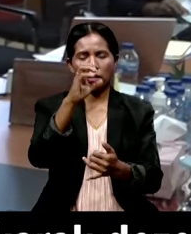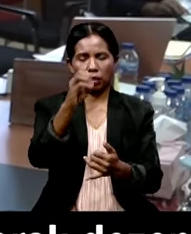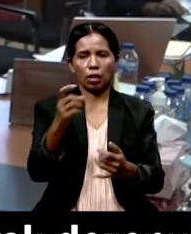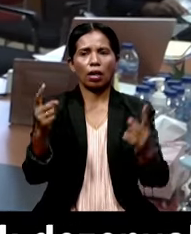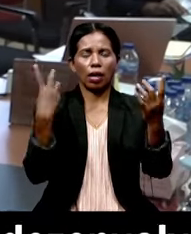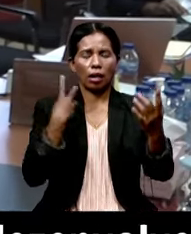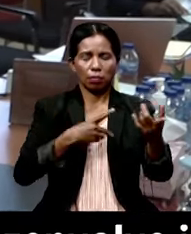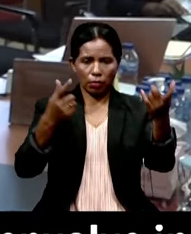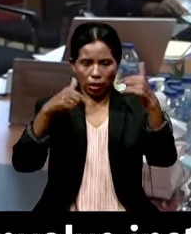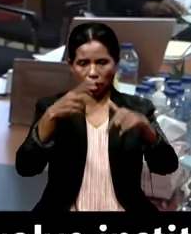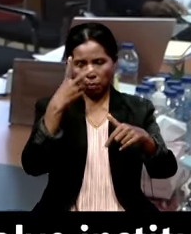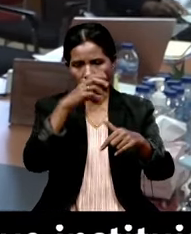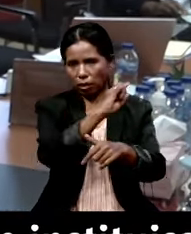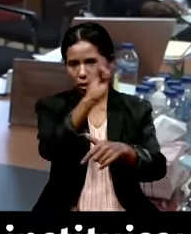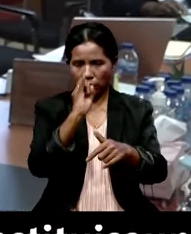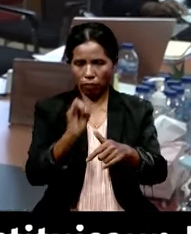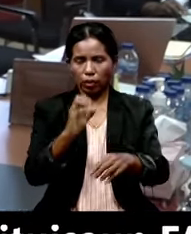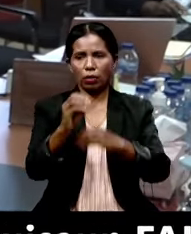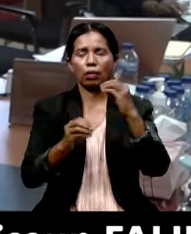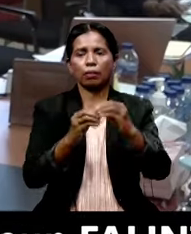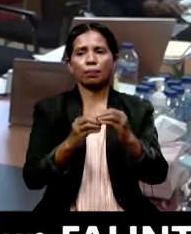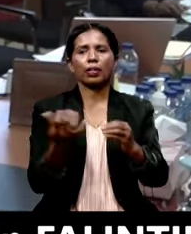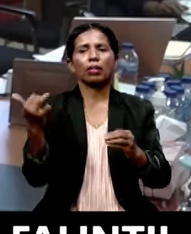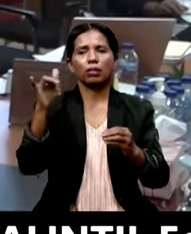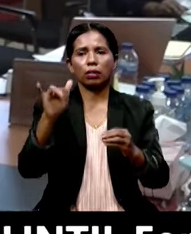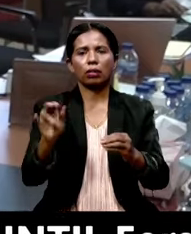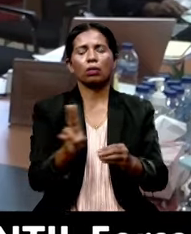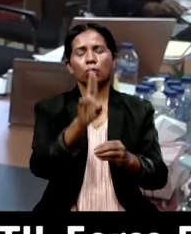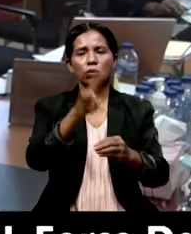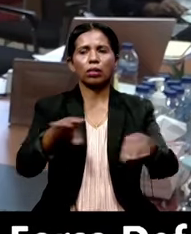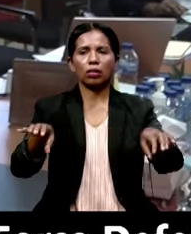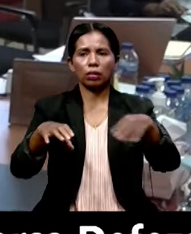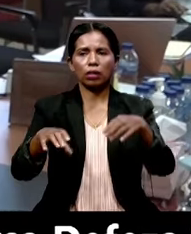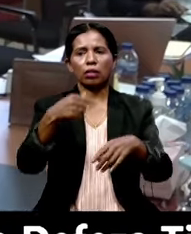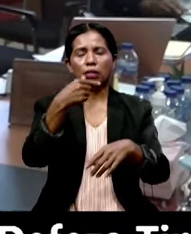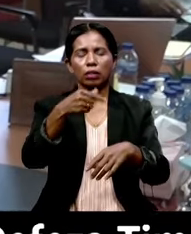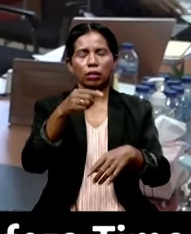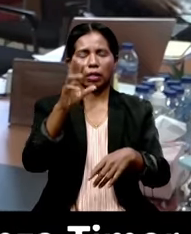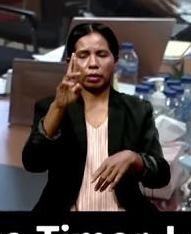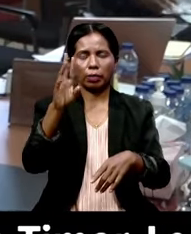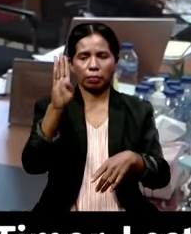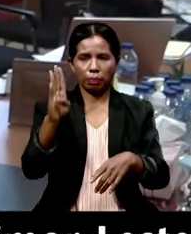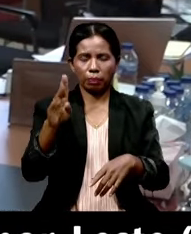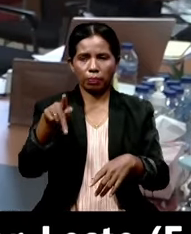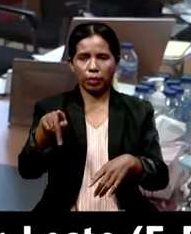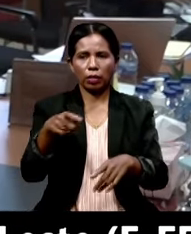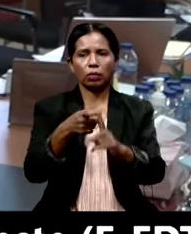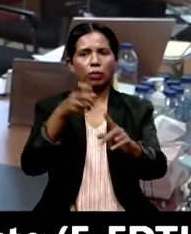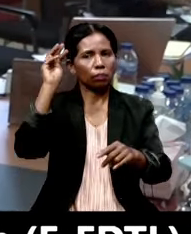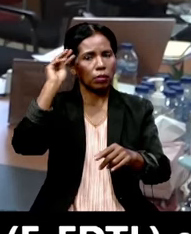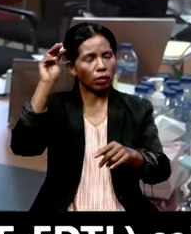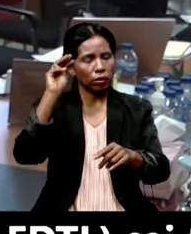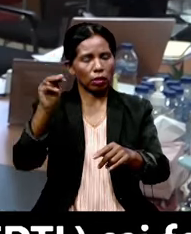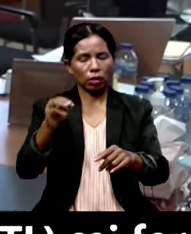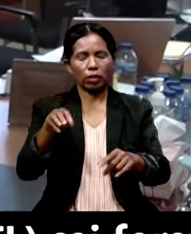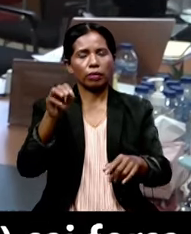toda direta, né, a minha identifica, catac, afinal, se iramos usar sistema ZRP, free balance, mas bem, o Ministério de Finanças, mas lá, update